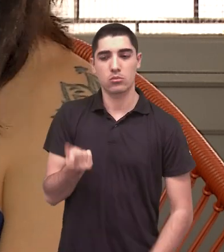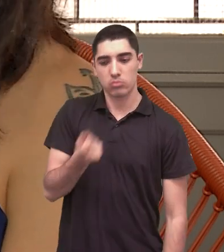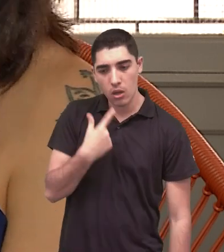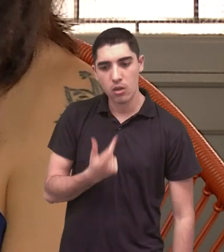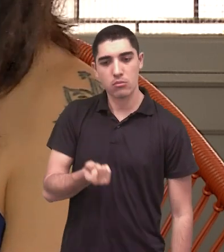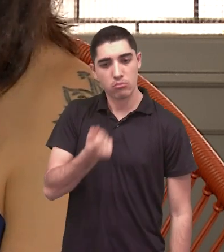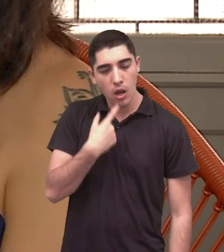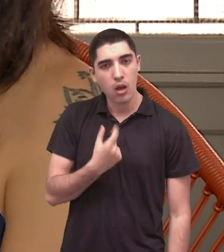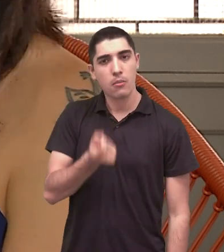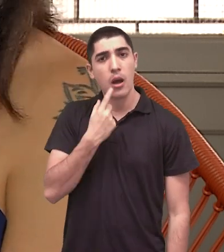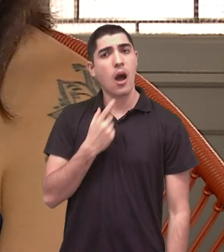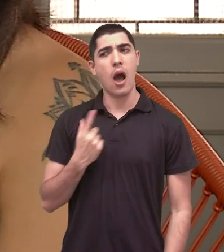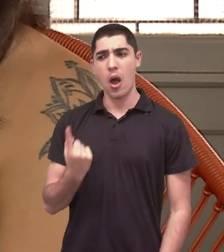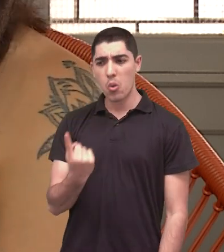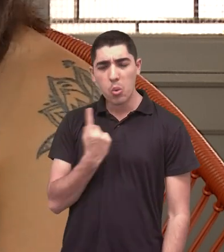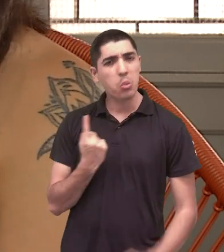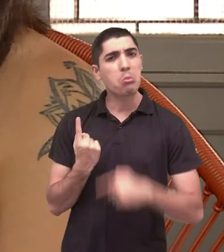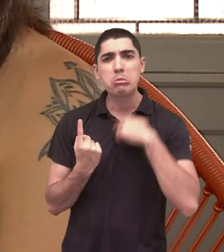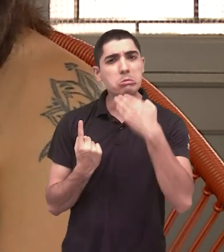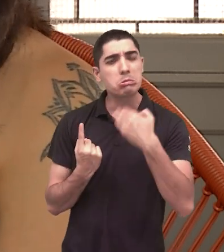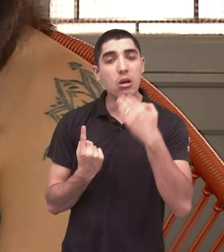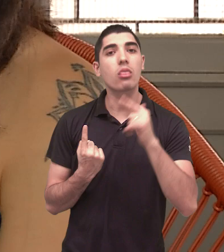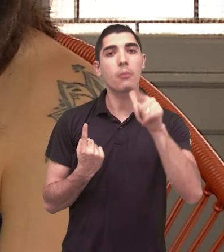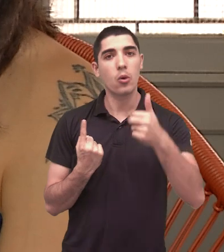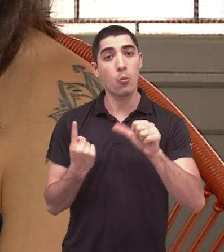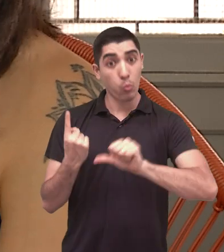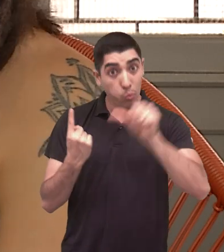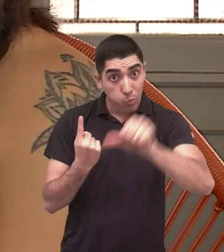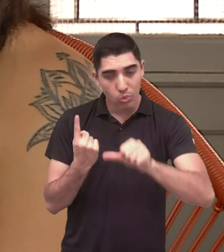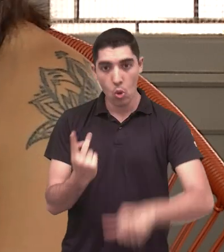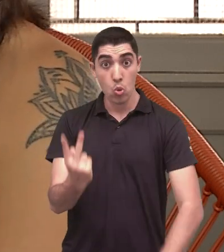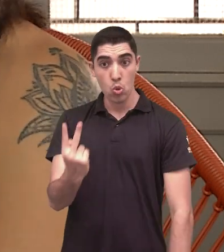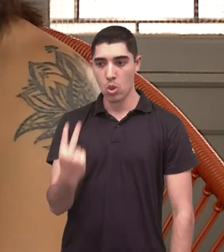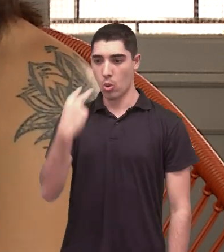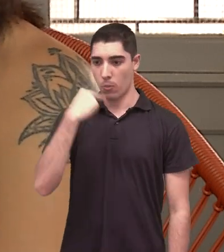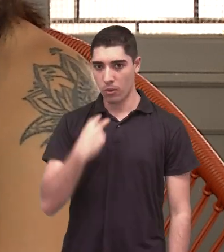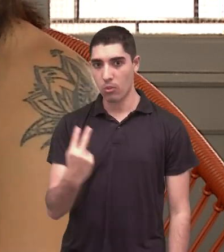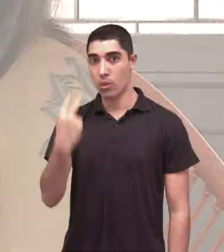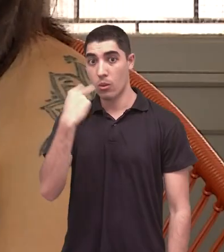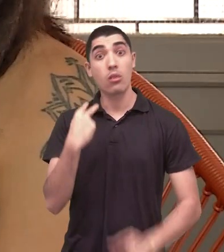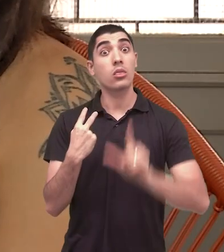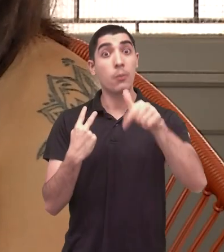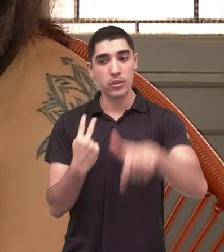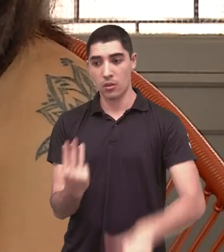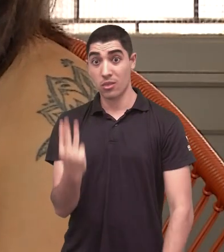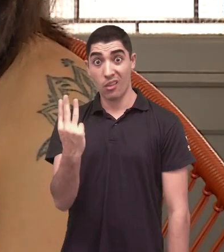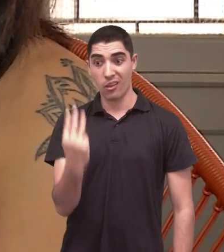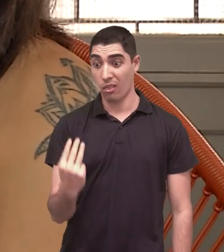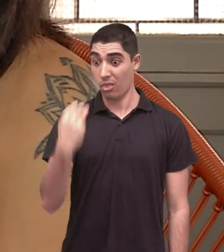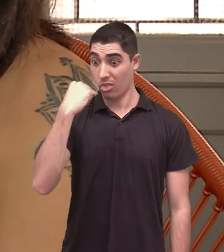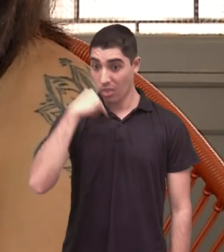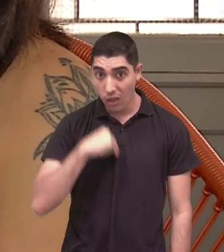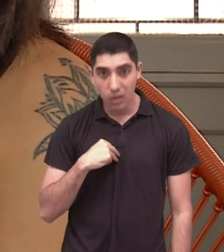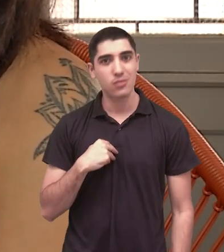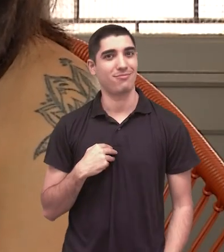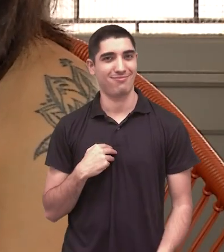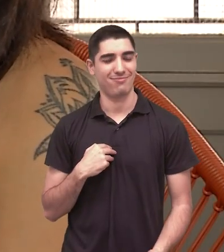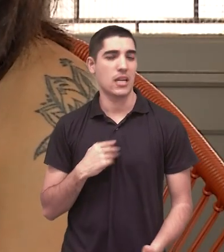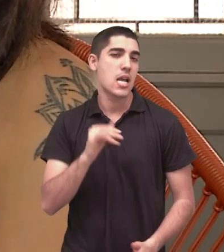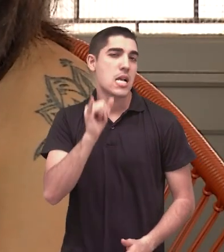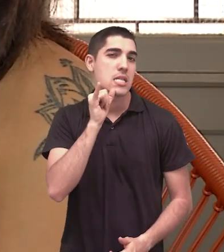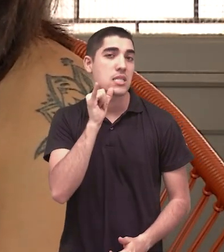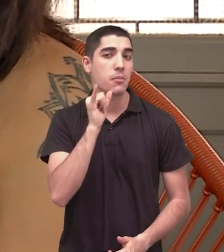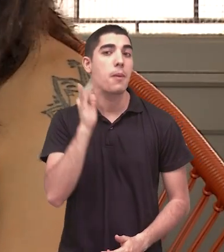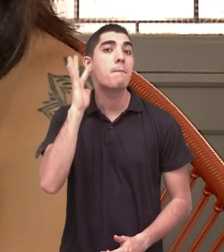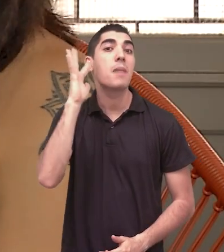a pouco esse um comprimido não faz efeito, eu preciso de 2 para ter o mesmo efeito, daqui a pouco eu vou precisando de 3. Pode também a gente pensar, por